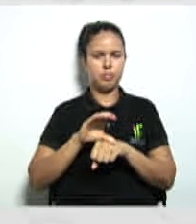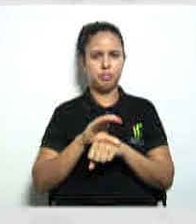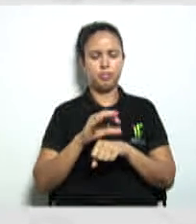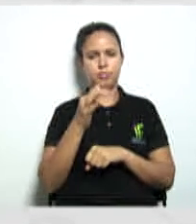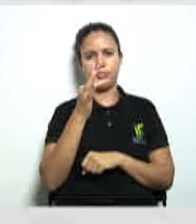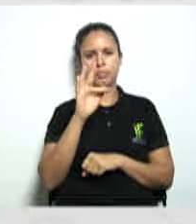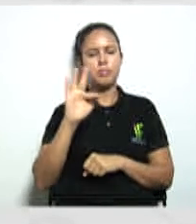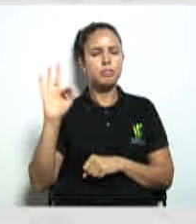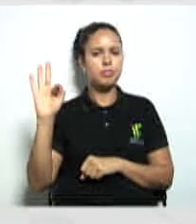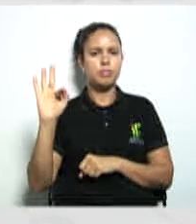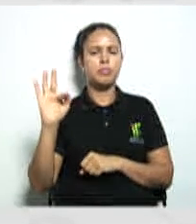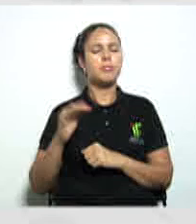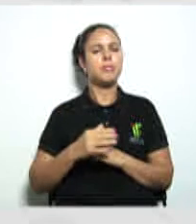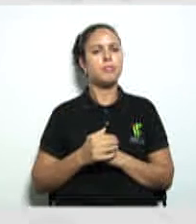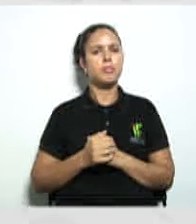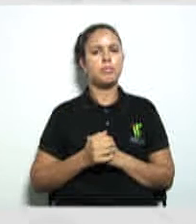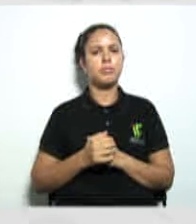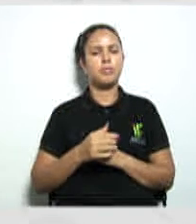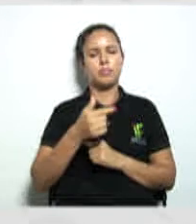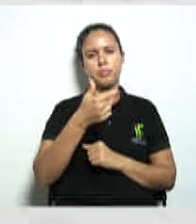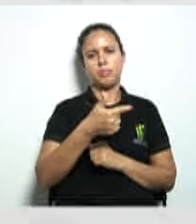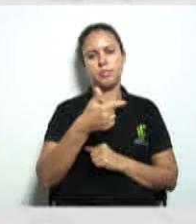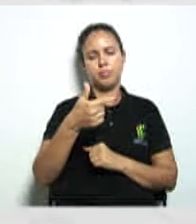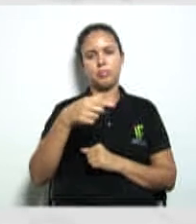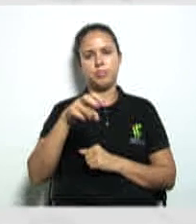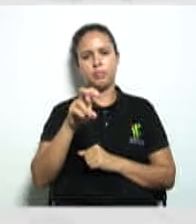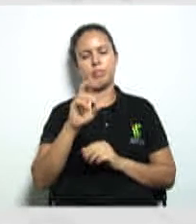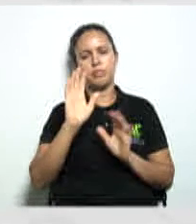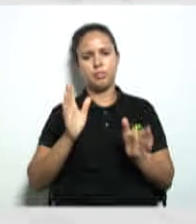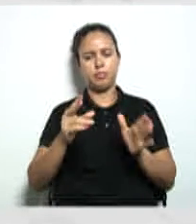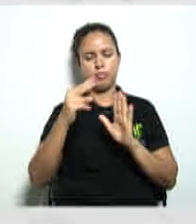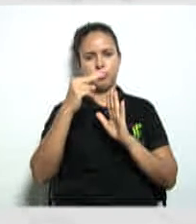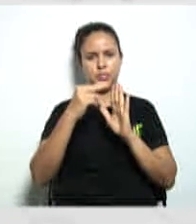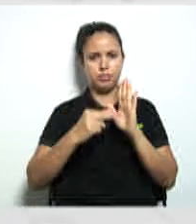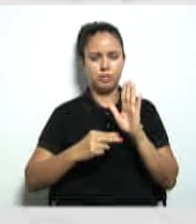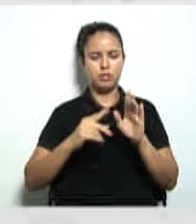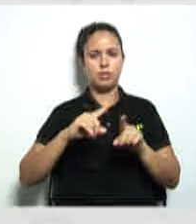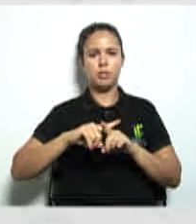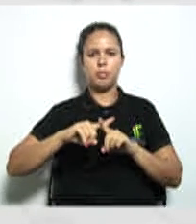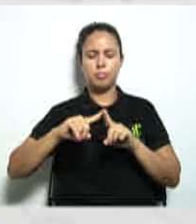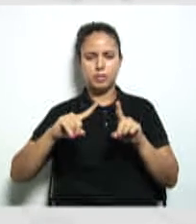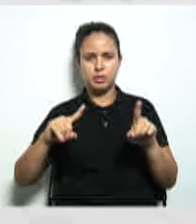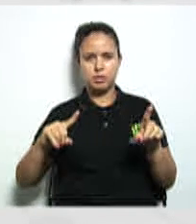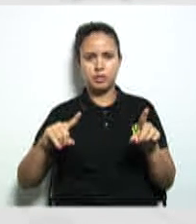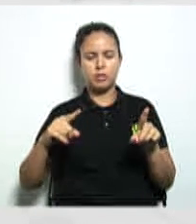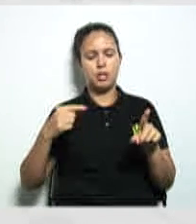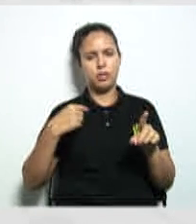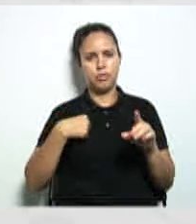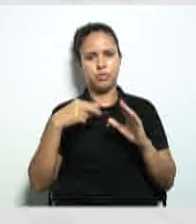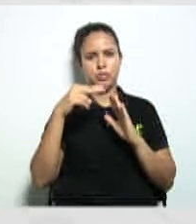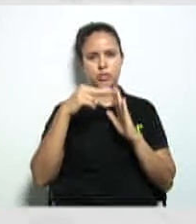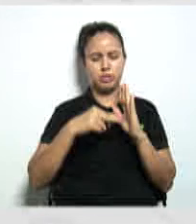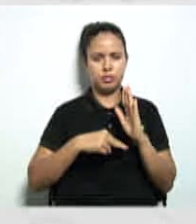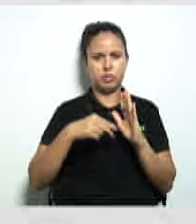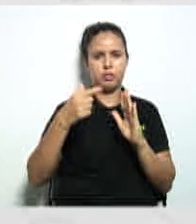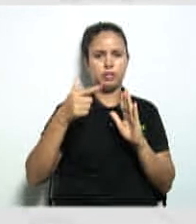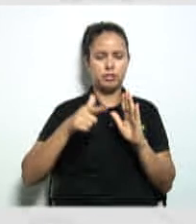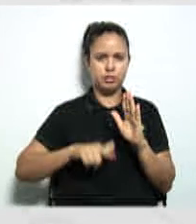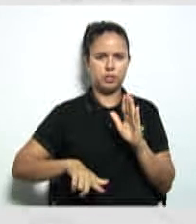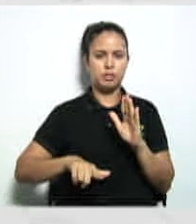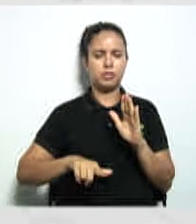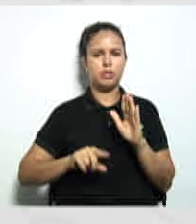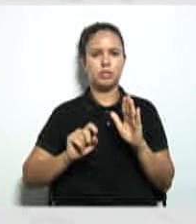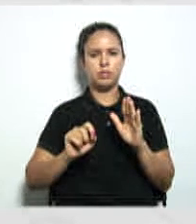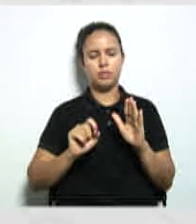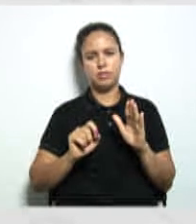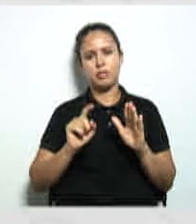225, que inclusive já foi lido na aula de hoje, mas eu não me canso, vou ler outra vez, porque